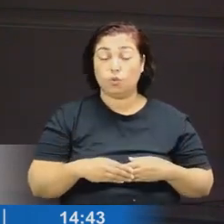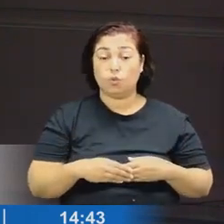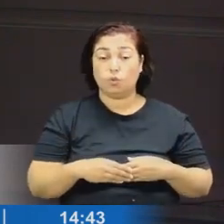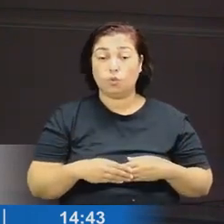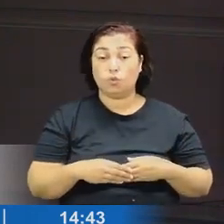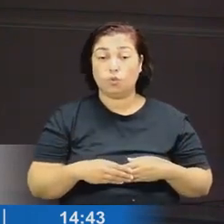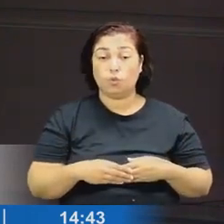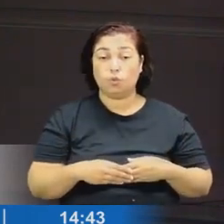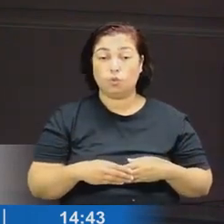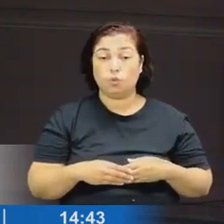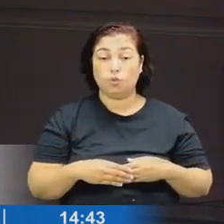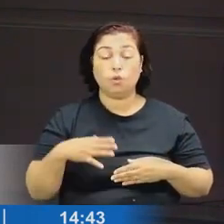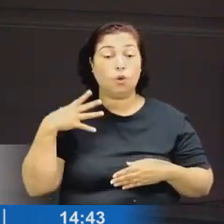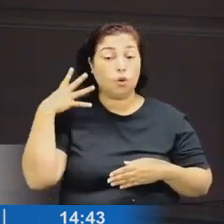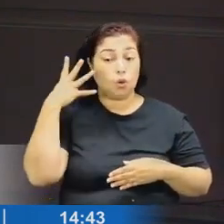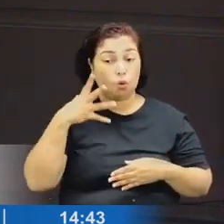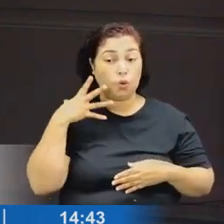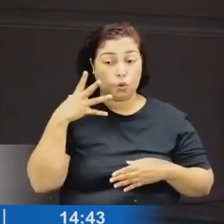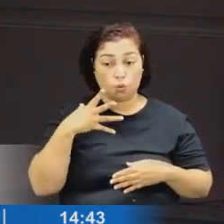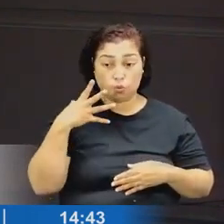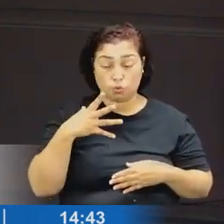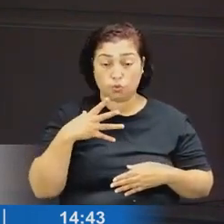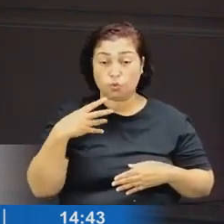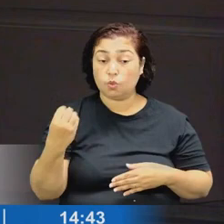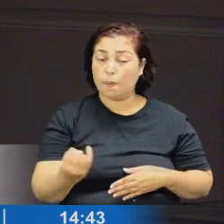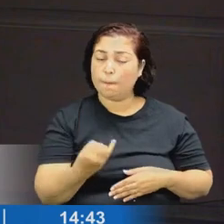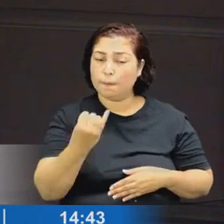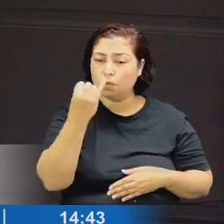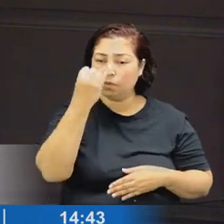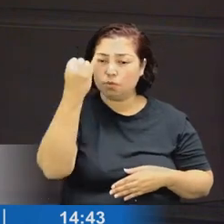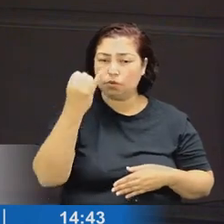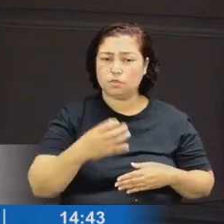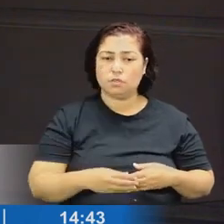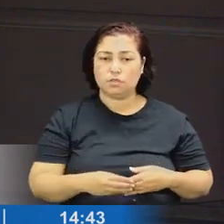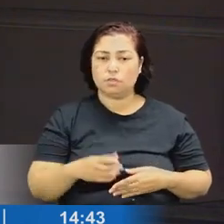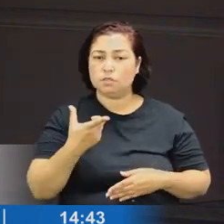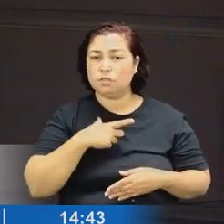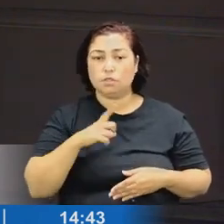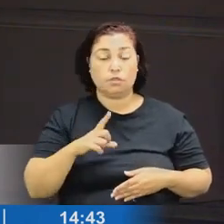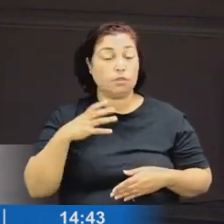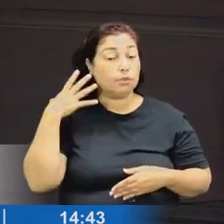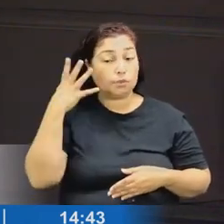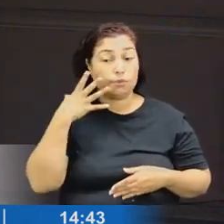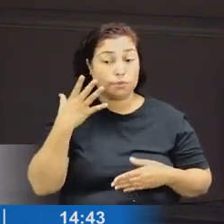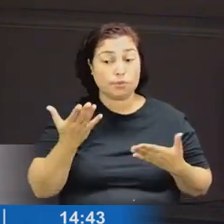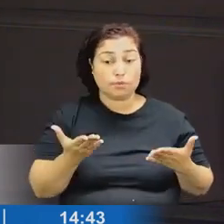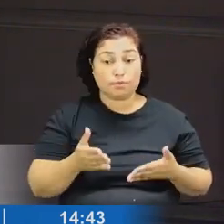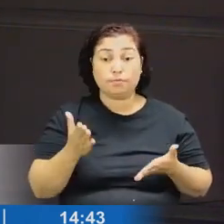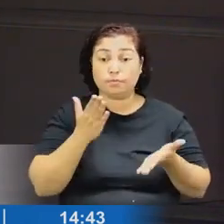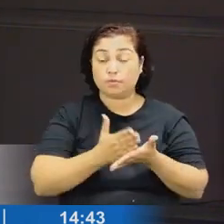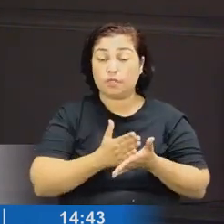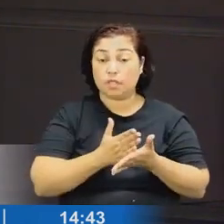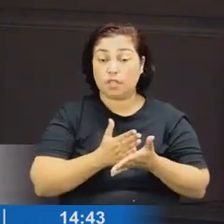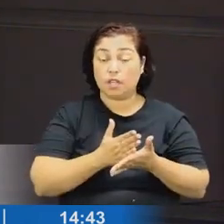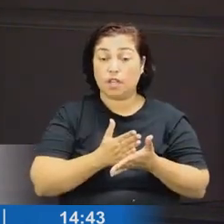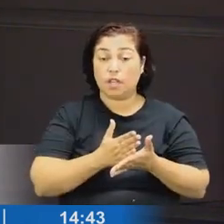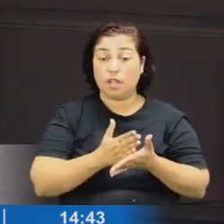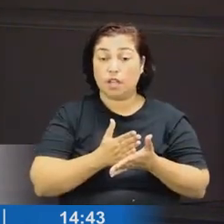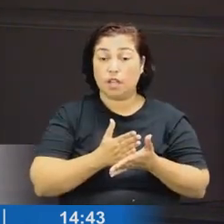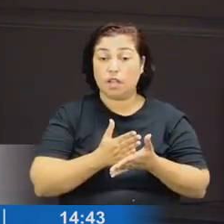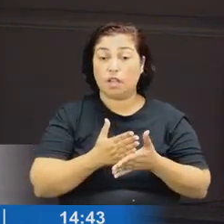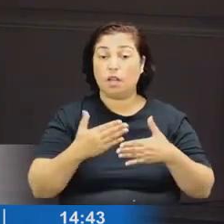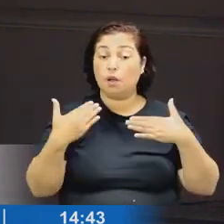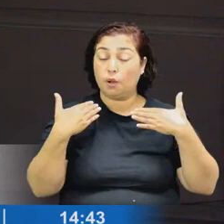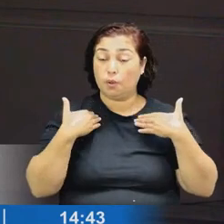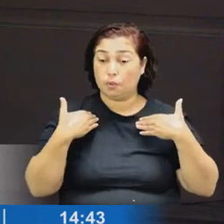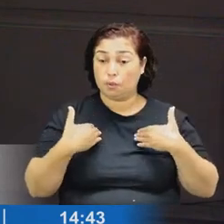mas é extremamente importante sem o discurso também tá capenga e a parte de mobilização Esse é